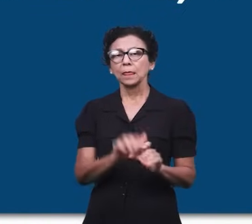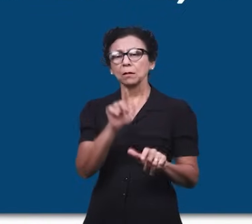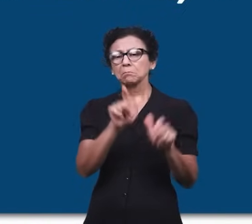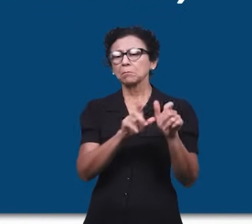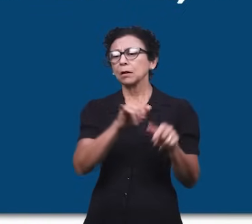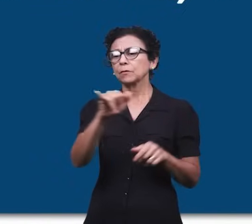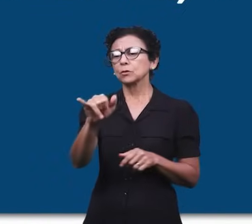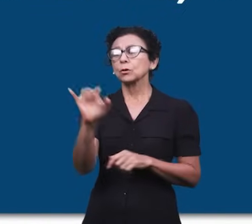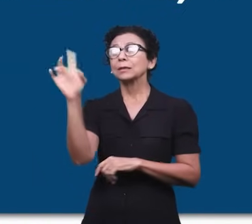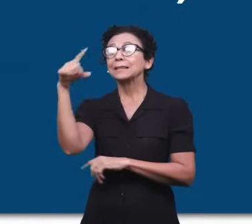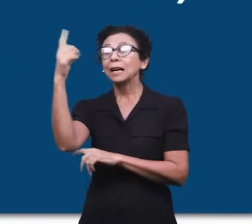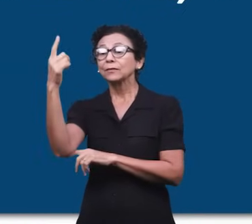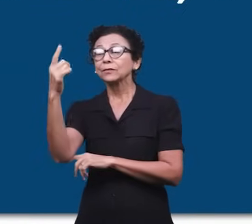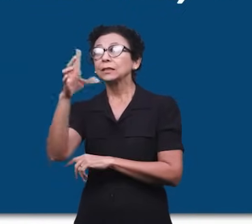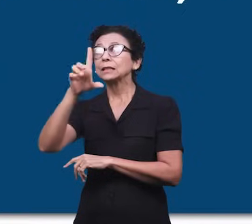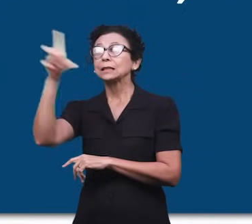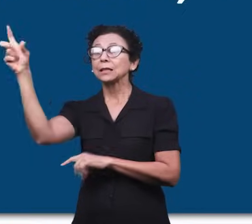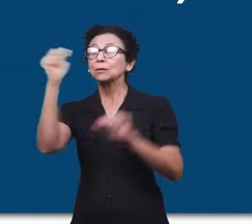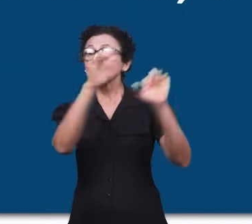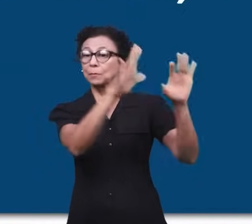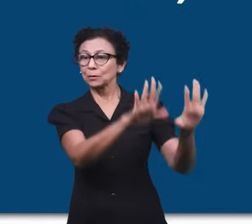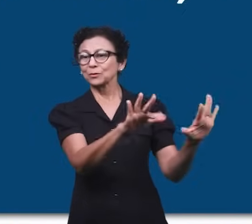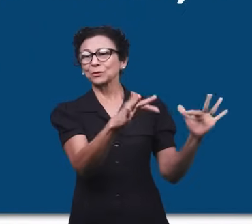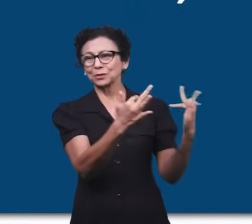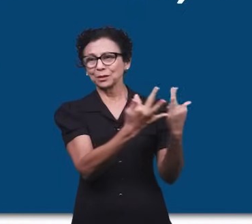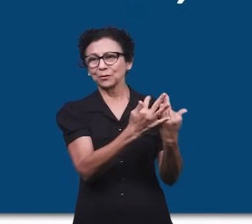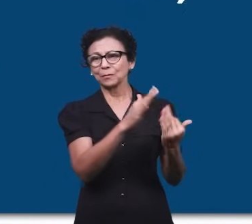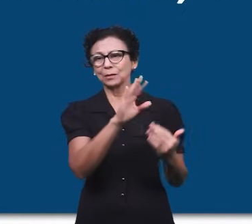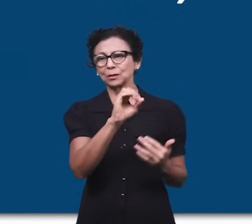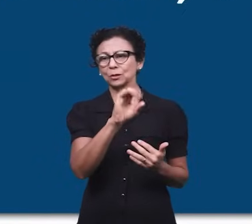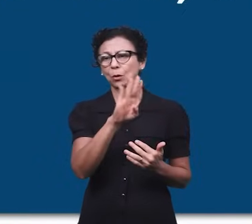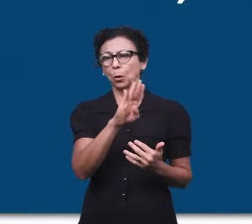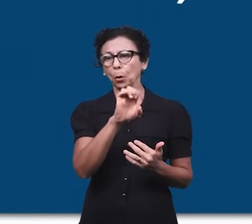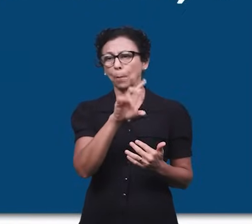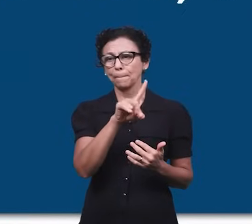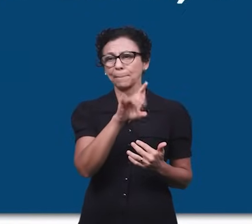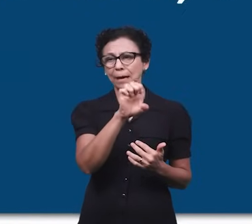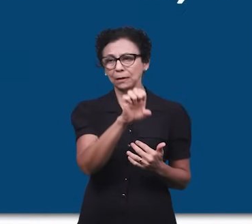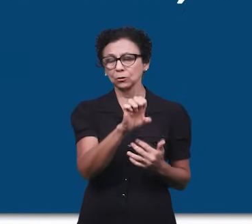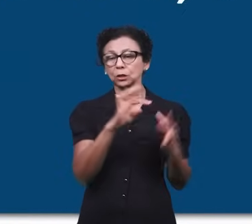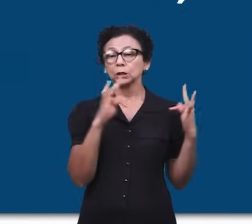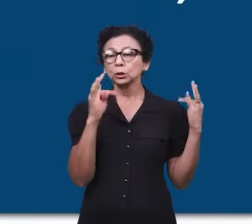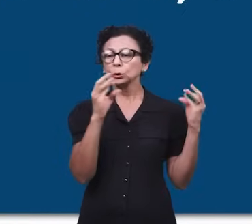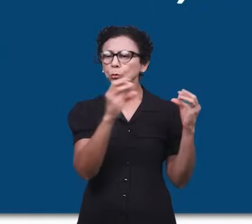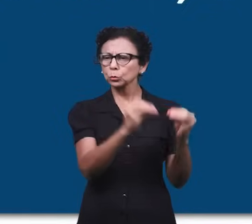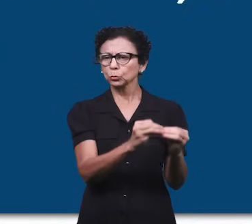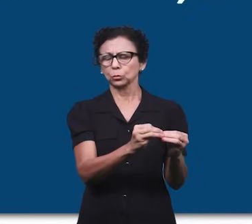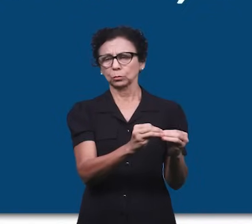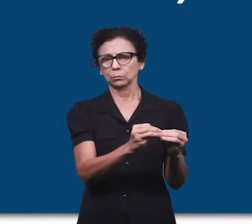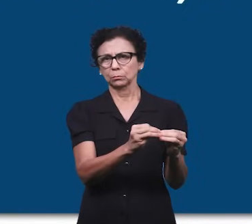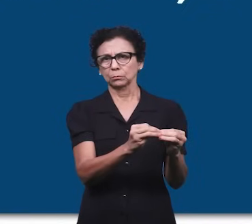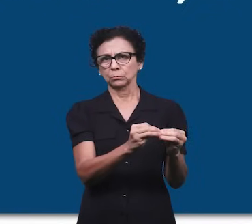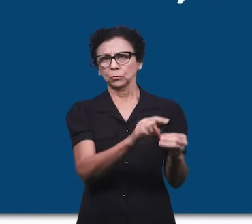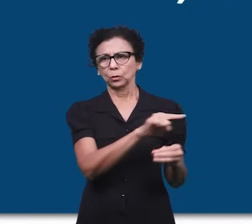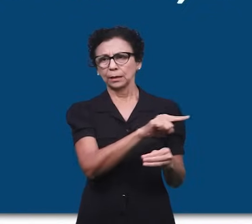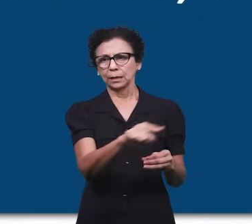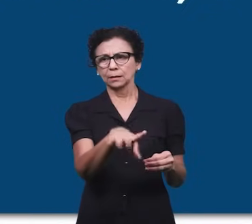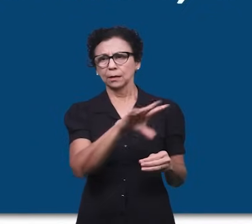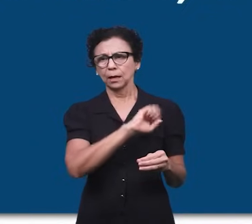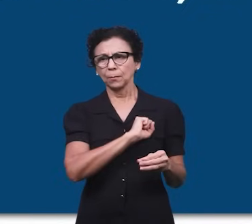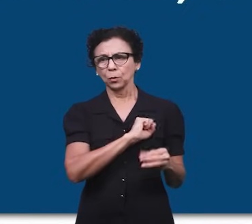dizendo: Abençoou o Senhor a casa de Obed-edom e tudo quanto tem, por amor da arca de